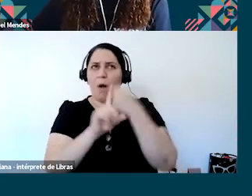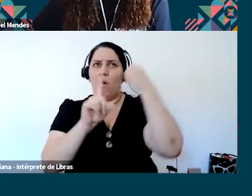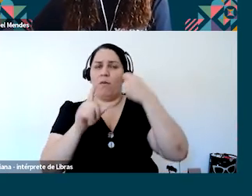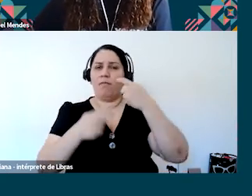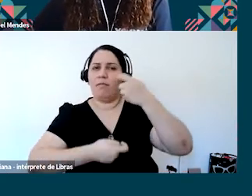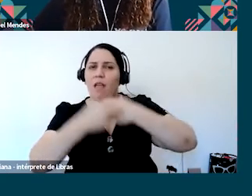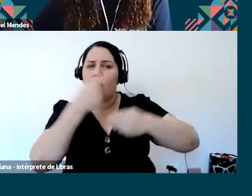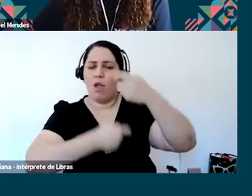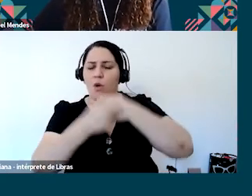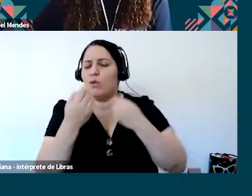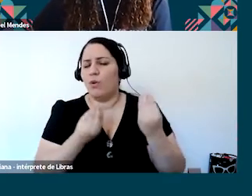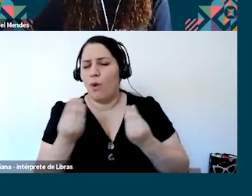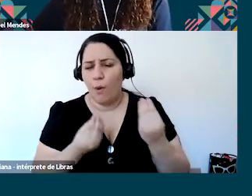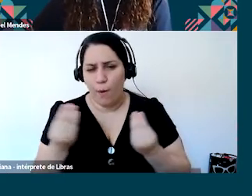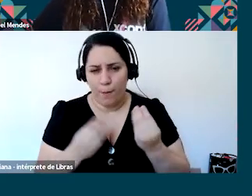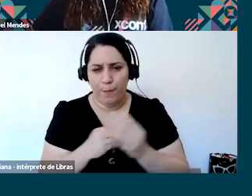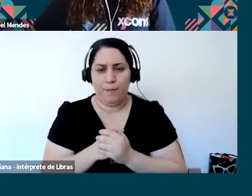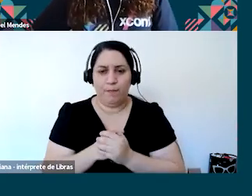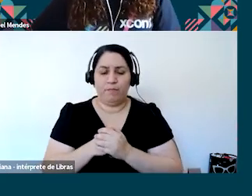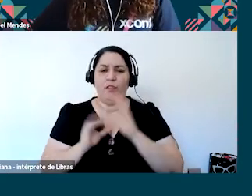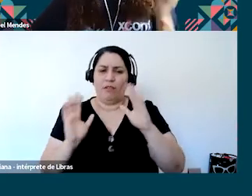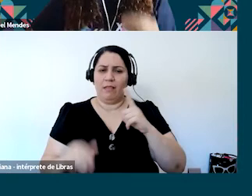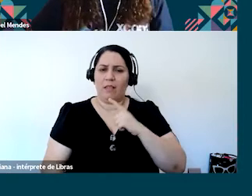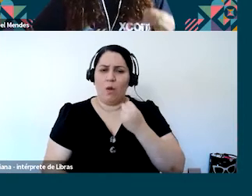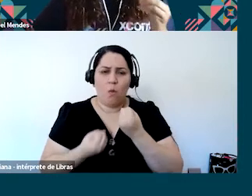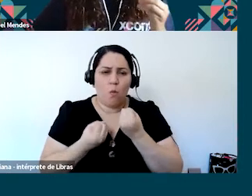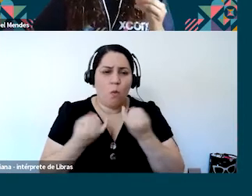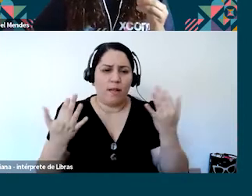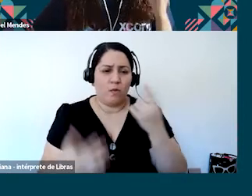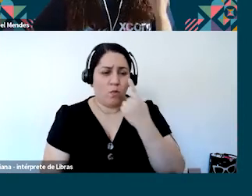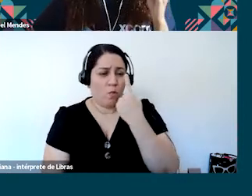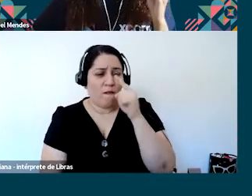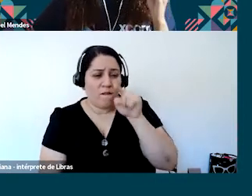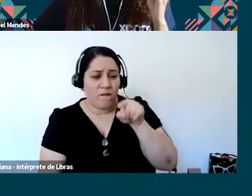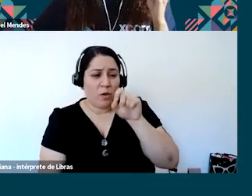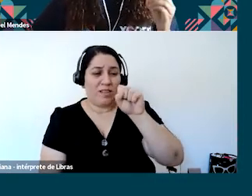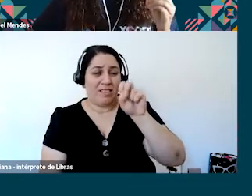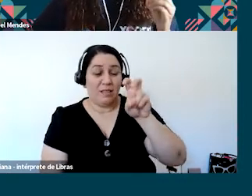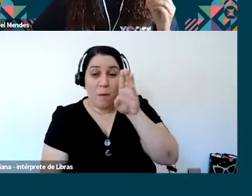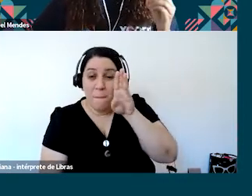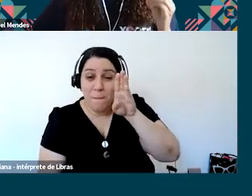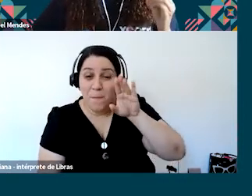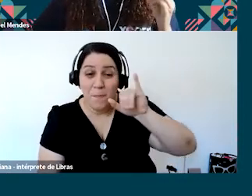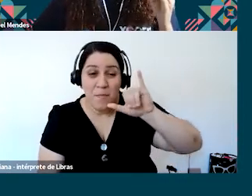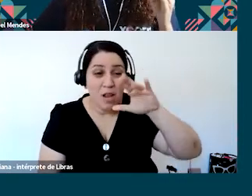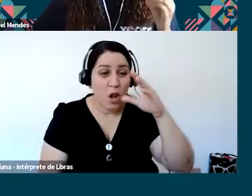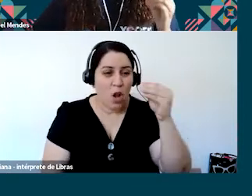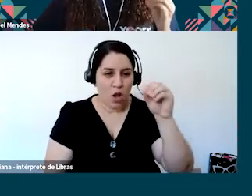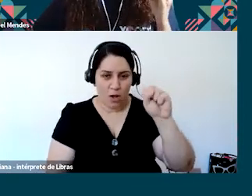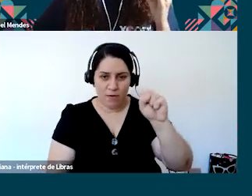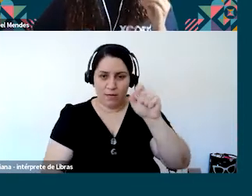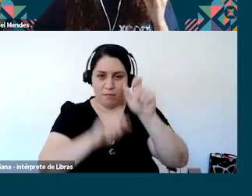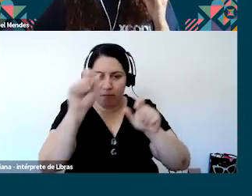da acessibilidade nos negócios. Nós temos uma quantidade de 1,85 bilhões